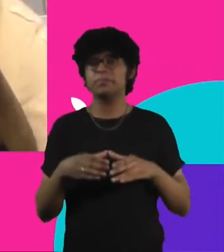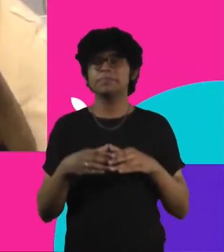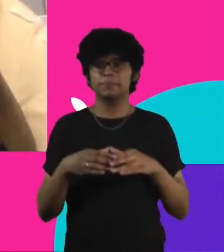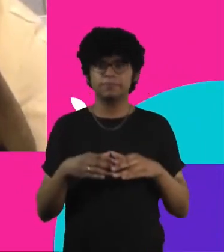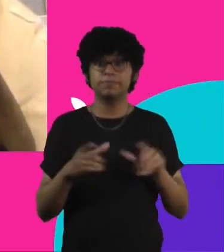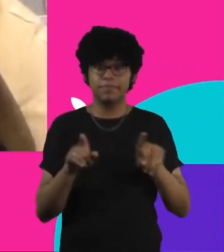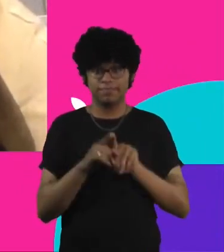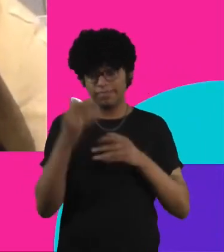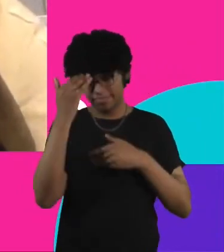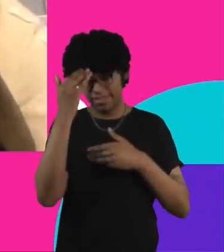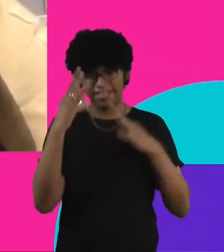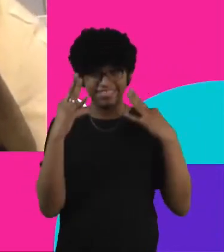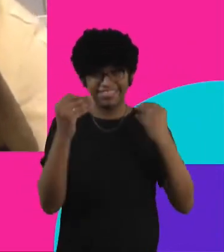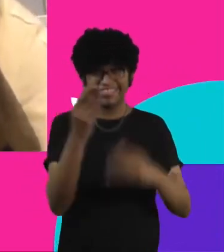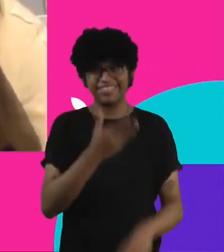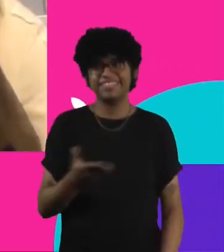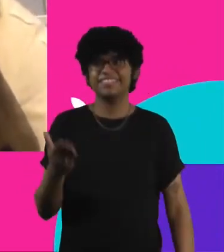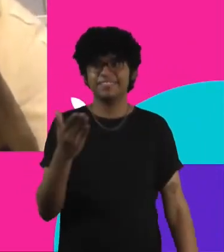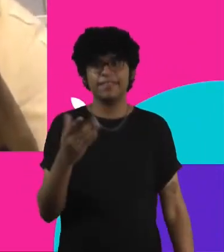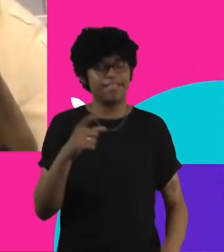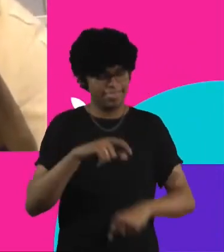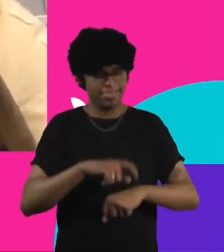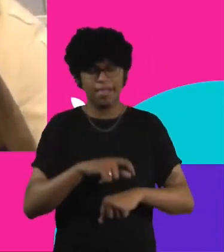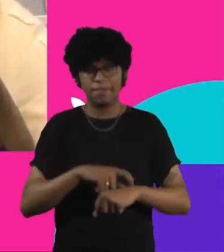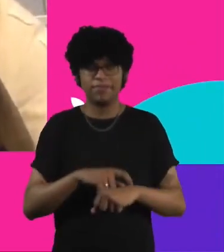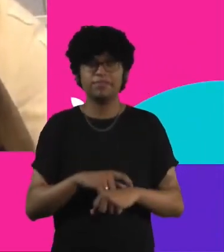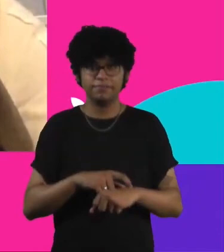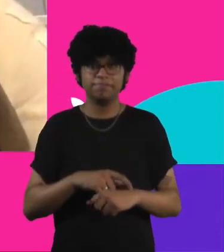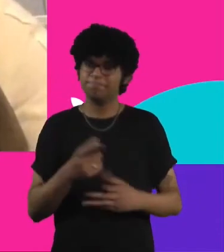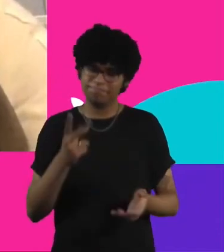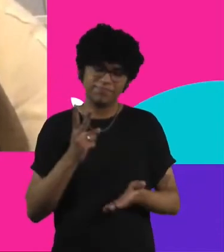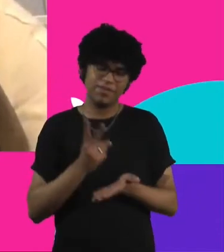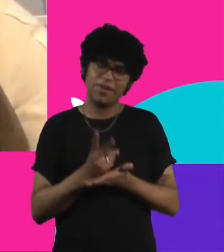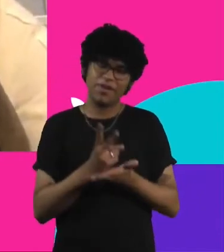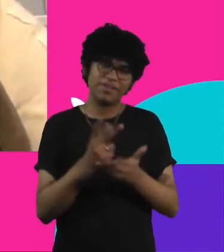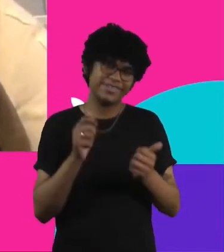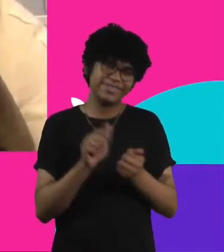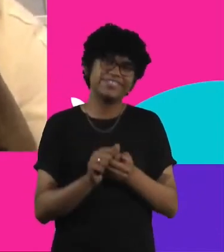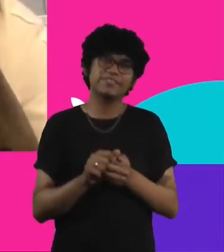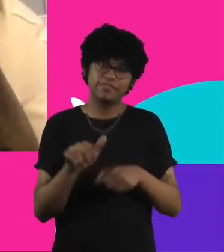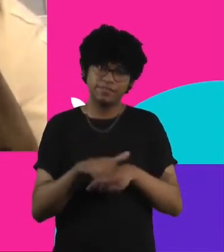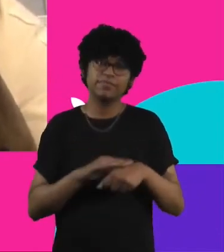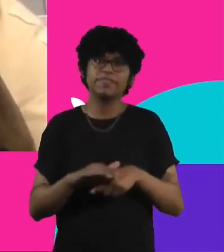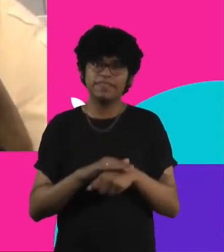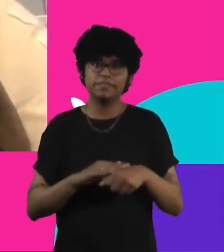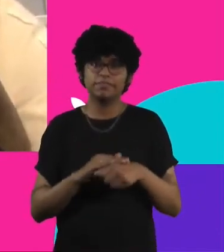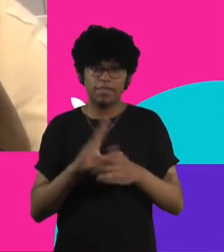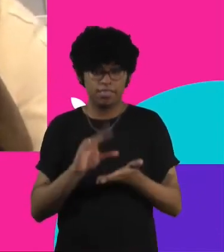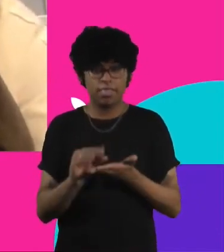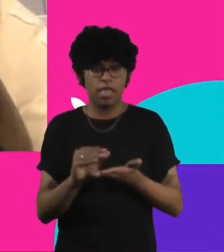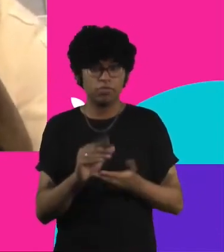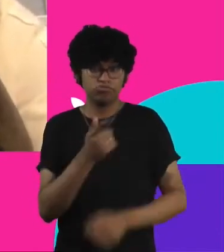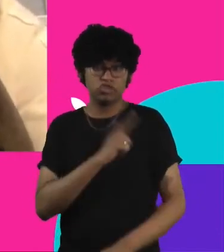e obrigada a todos pelo tempo, e seguimos aí nessa conversa, não só dados ajudem a gestão